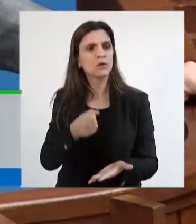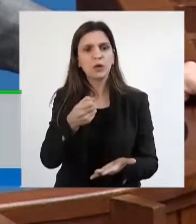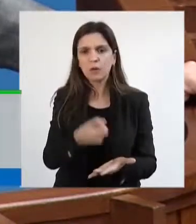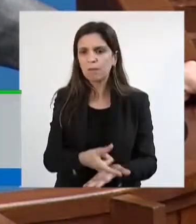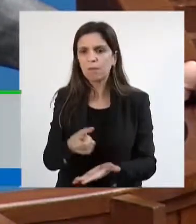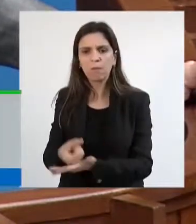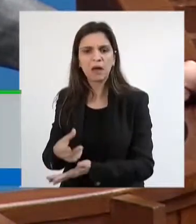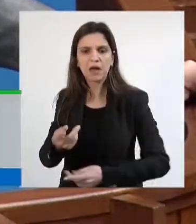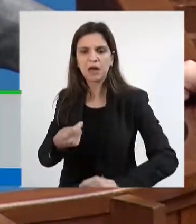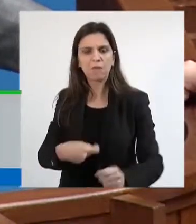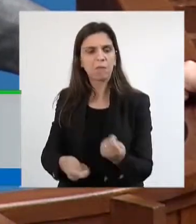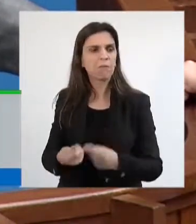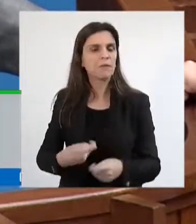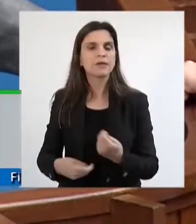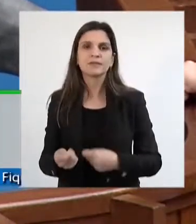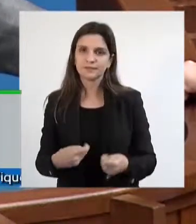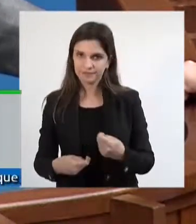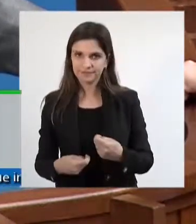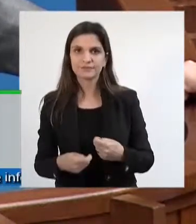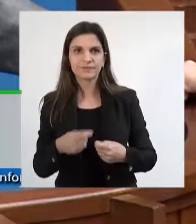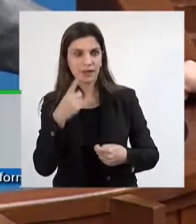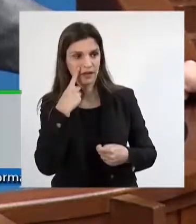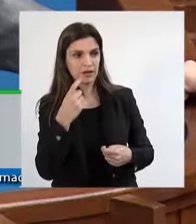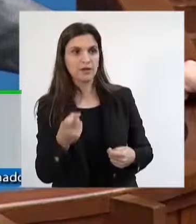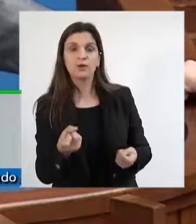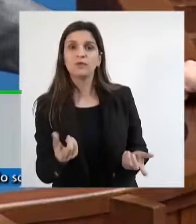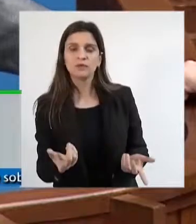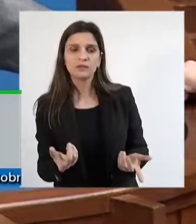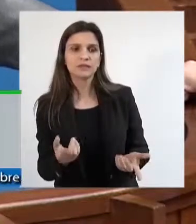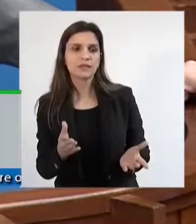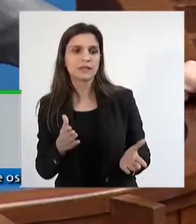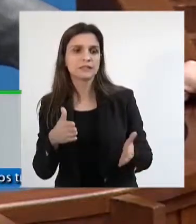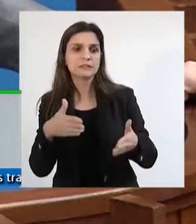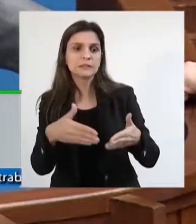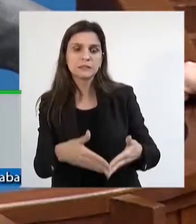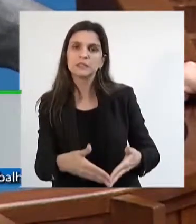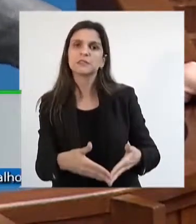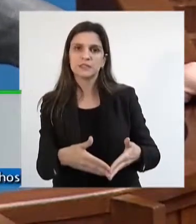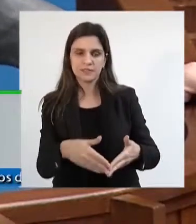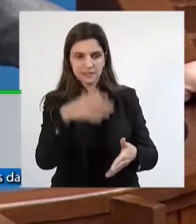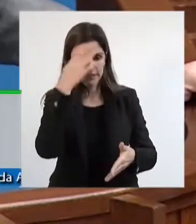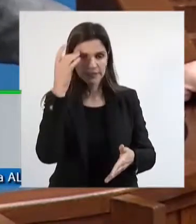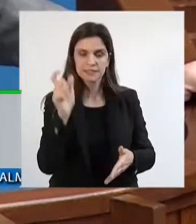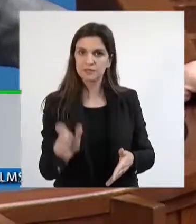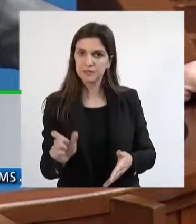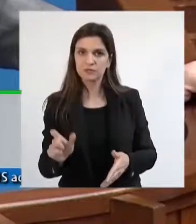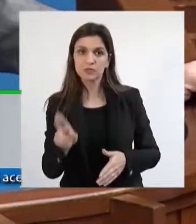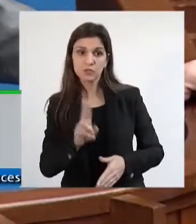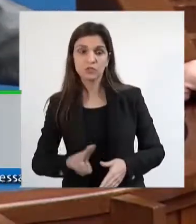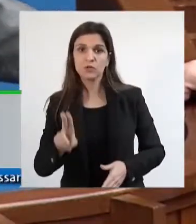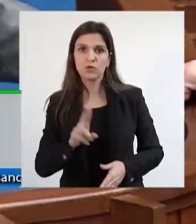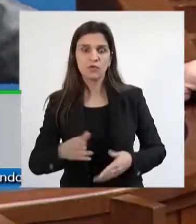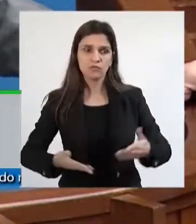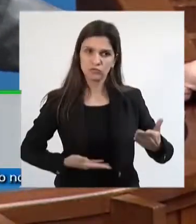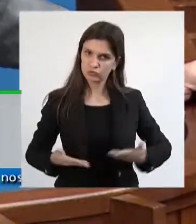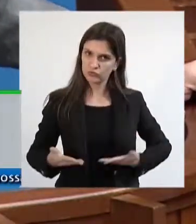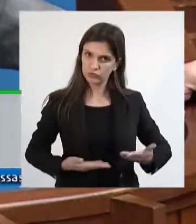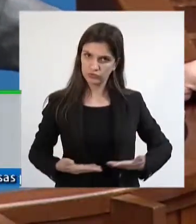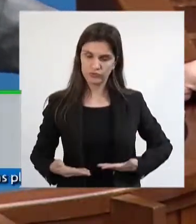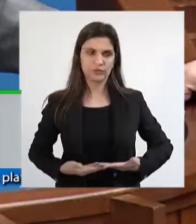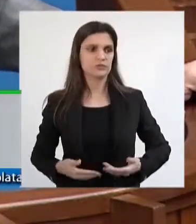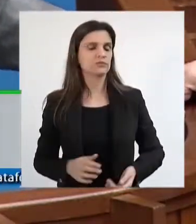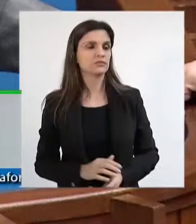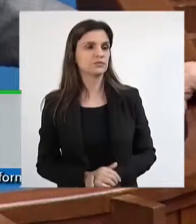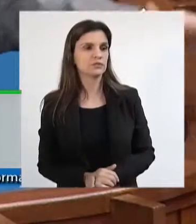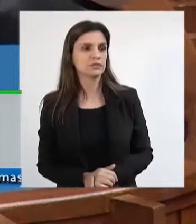mais atende o interesse do consumidor. Então, a ANEEL, em tese, poderia, em